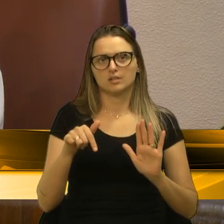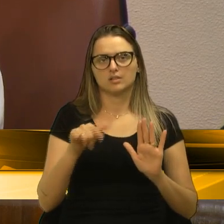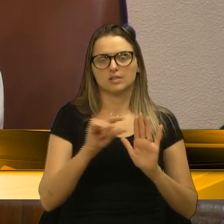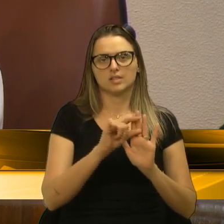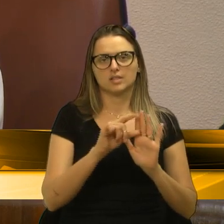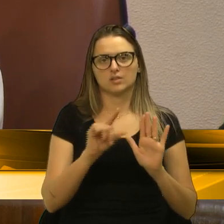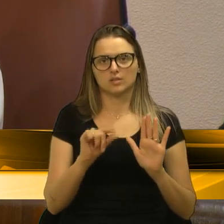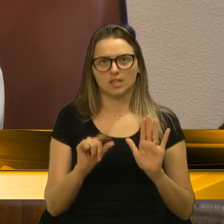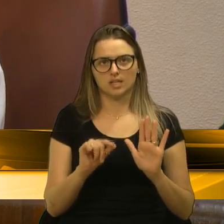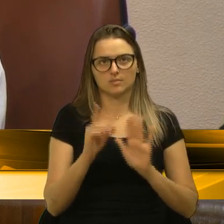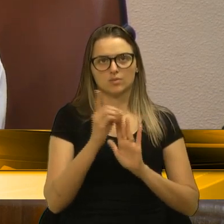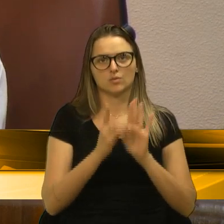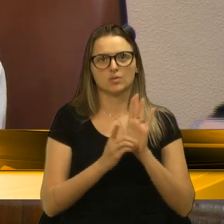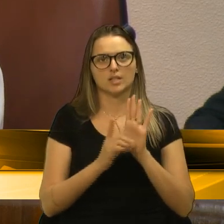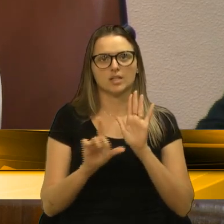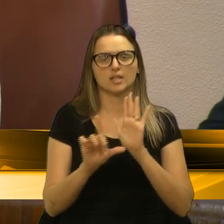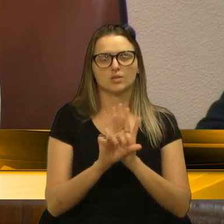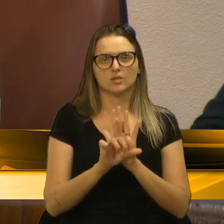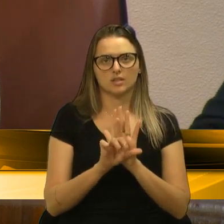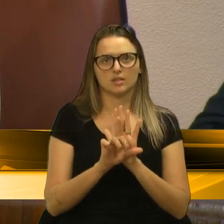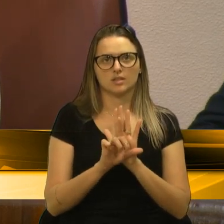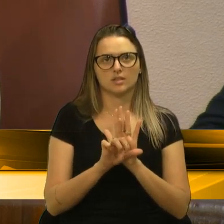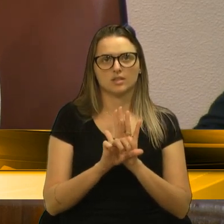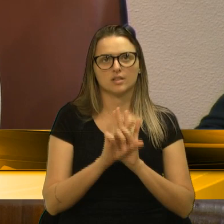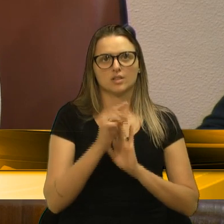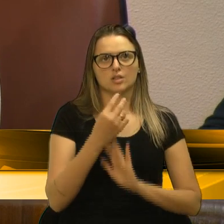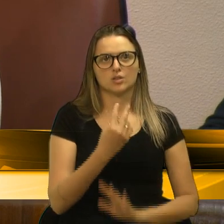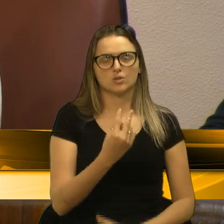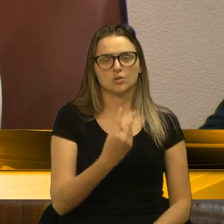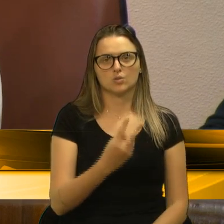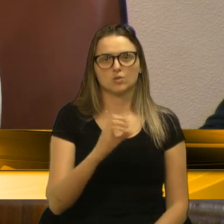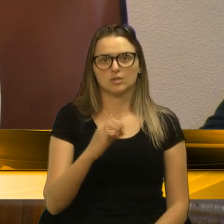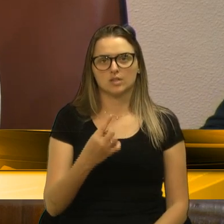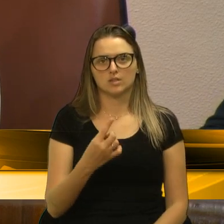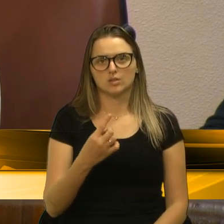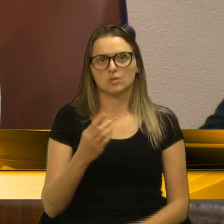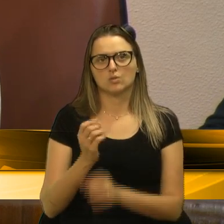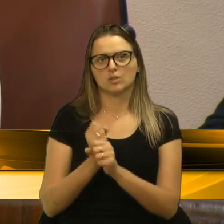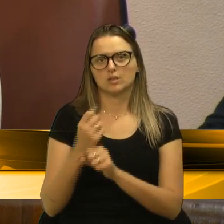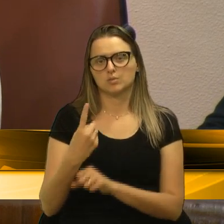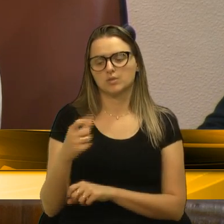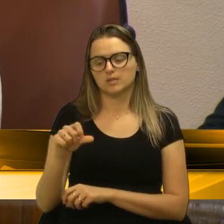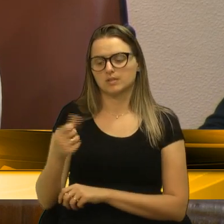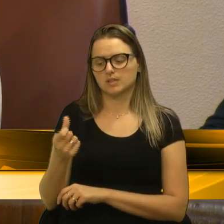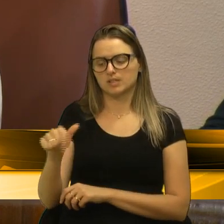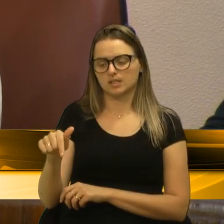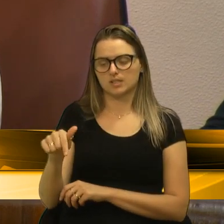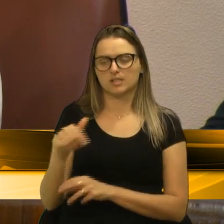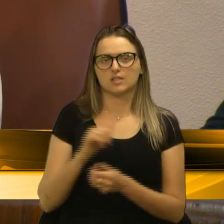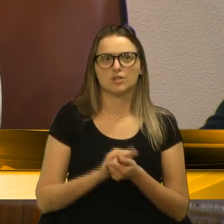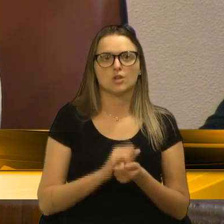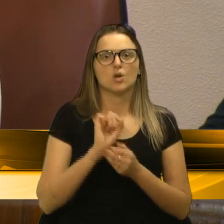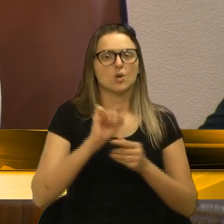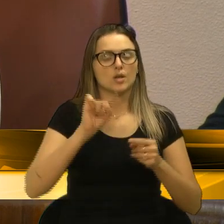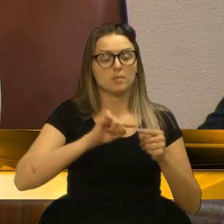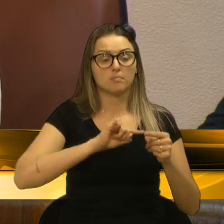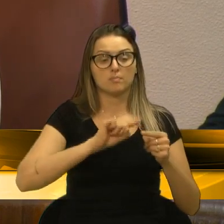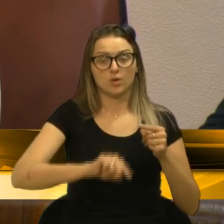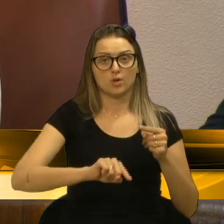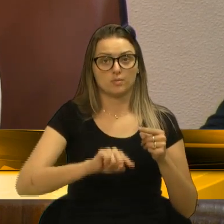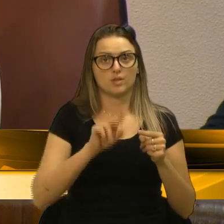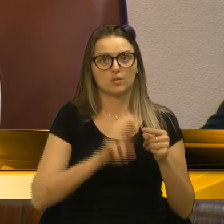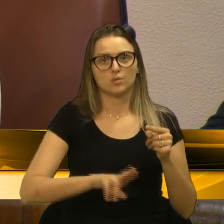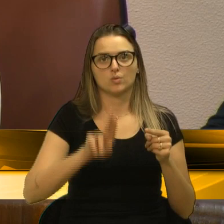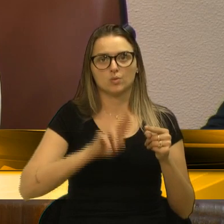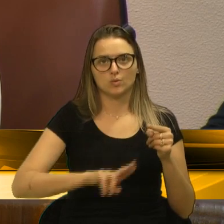10º do Decreto-Lei 201 de 1967, no tocante à proibição de